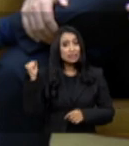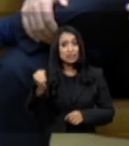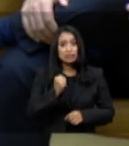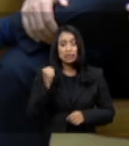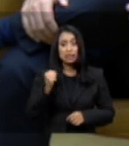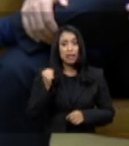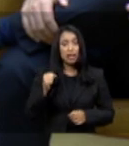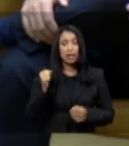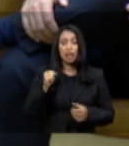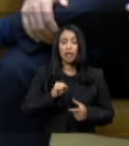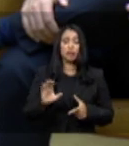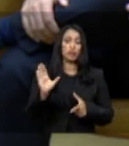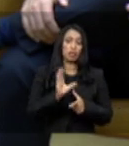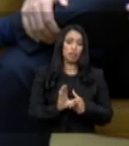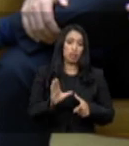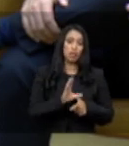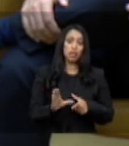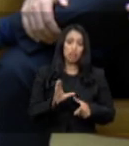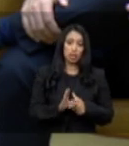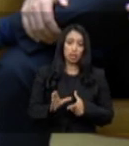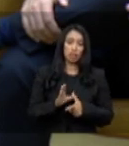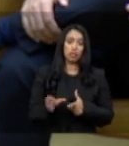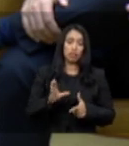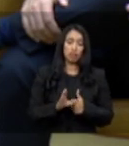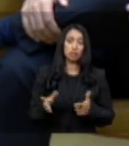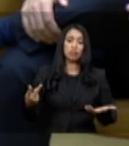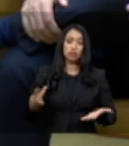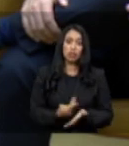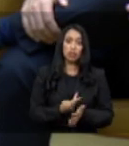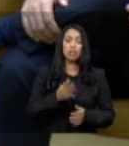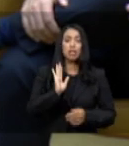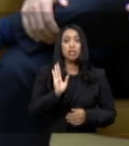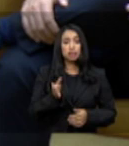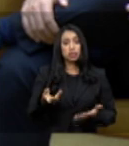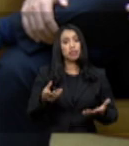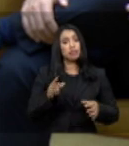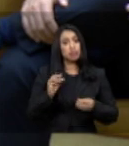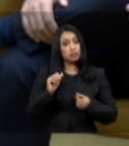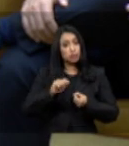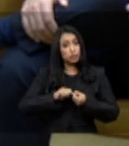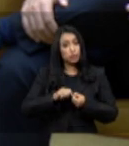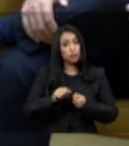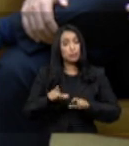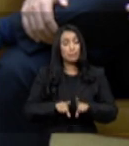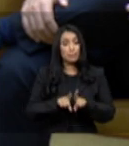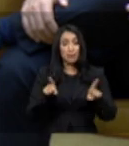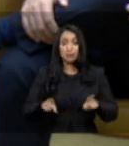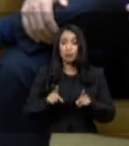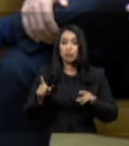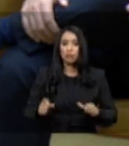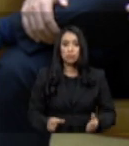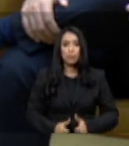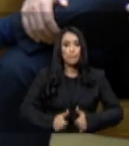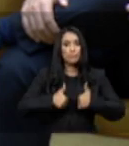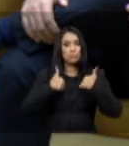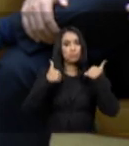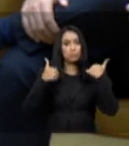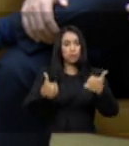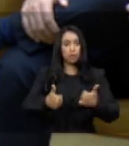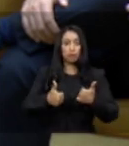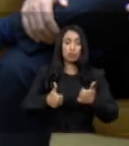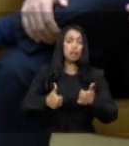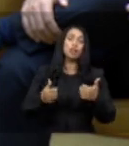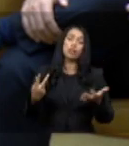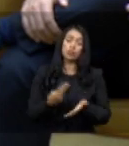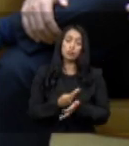existe essas medidas já têm sido adotadas pelos federal mas é preciso que sejam implementadas e sejam